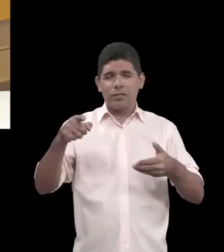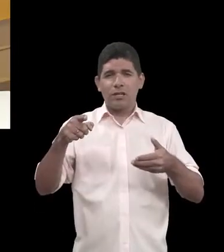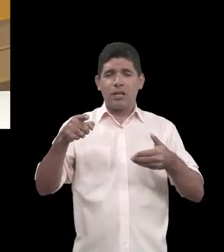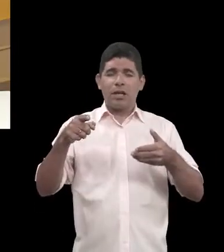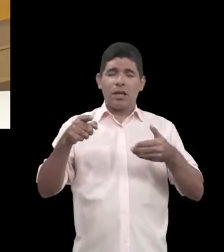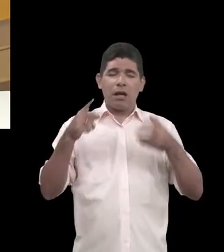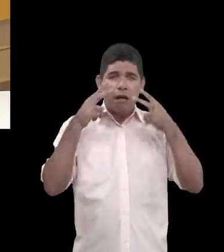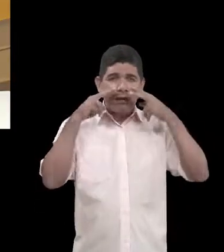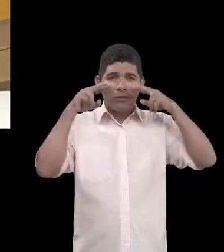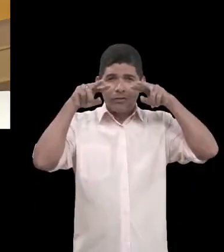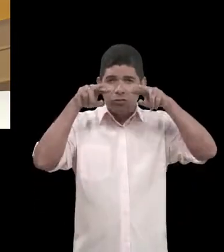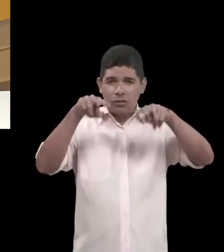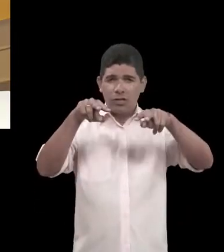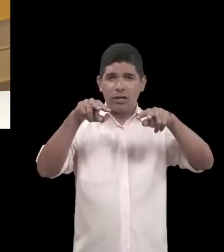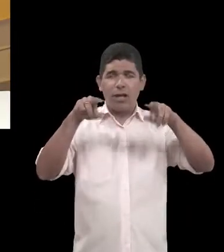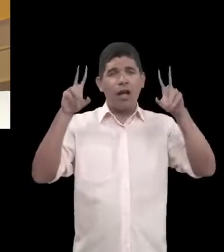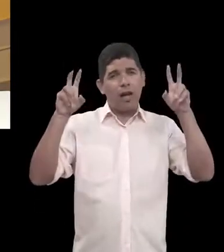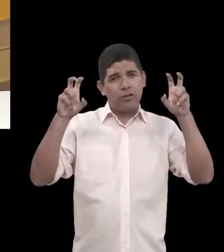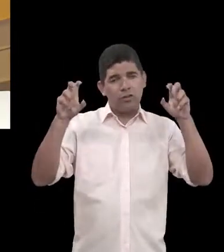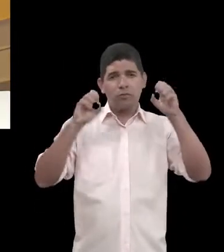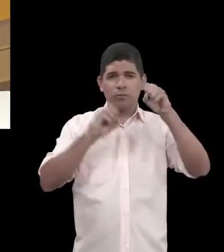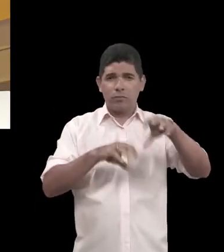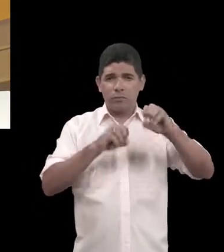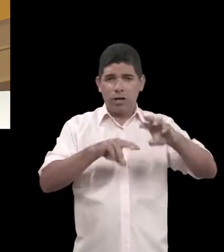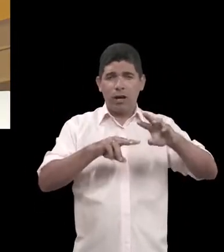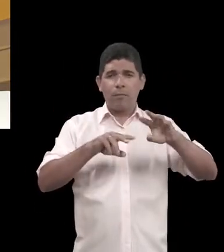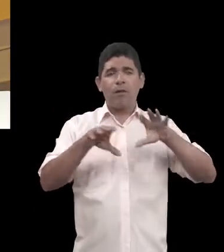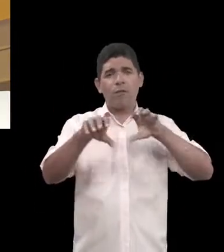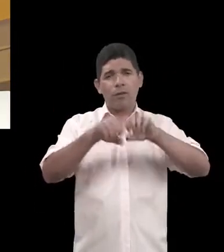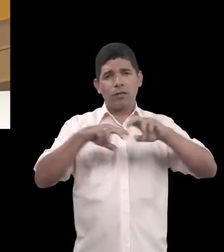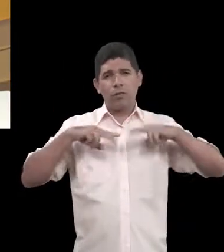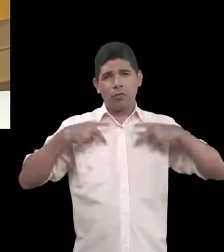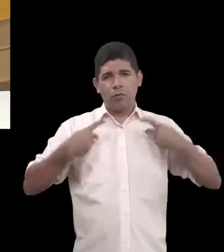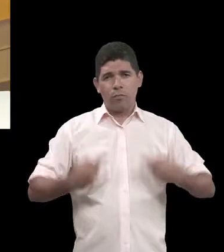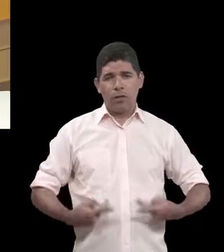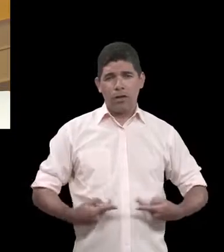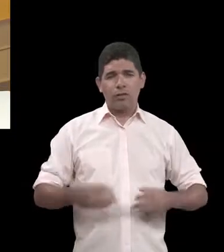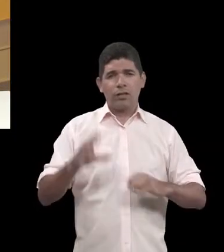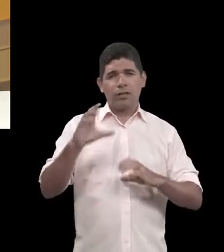sobre a educação e a formação humana aqui na TV Câmara, todos os sábados às